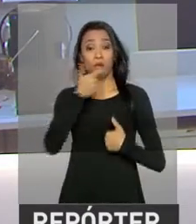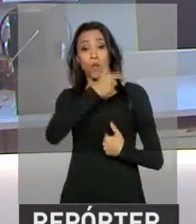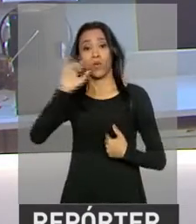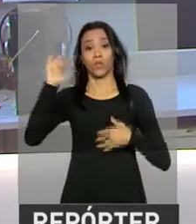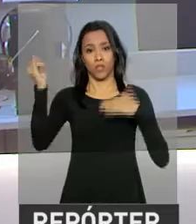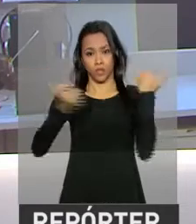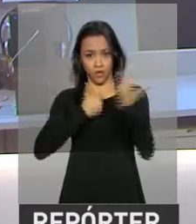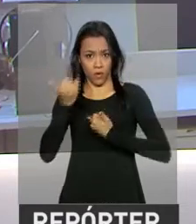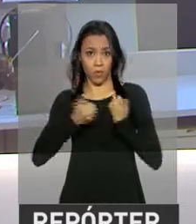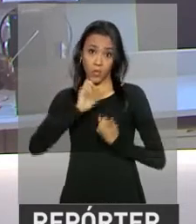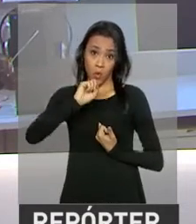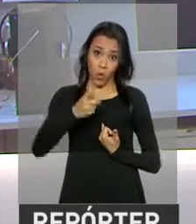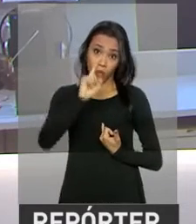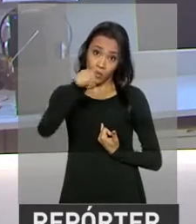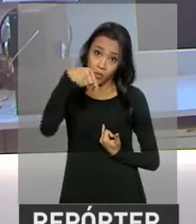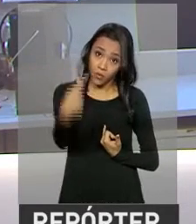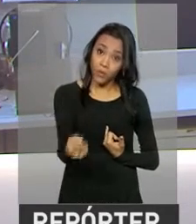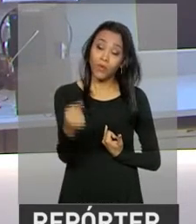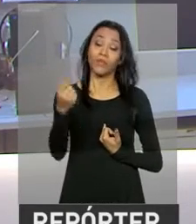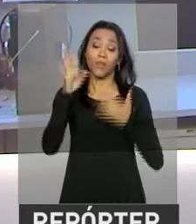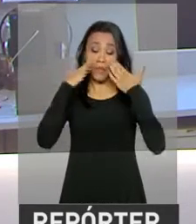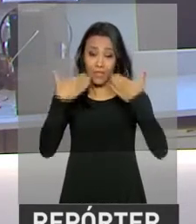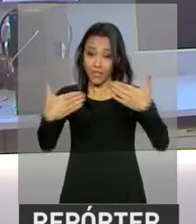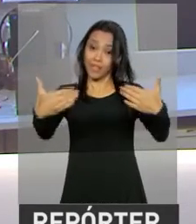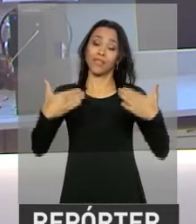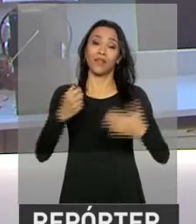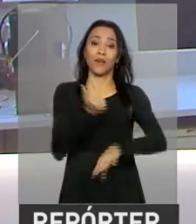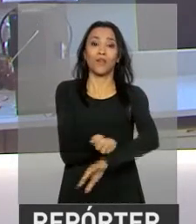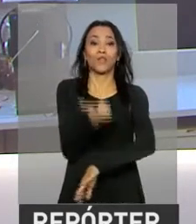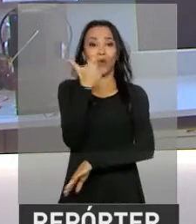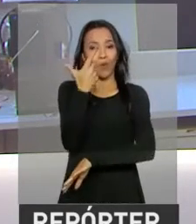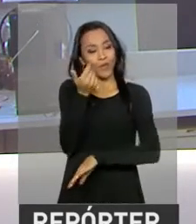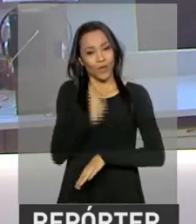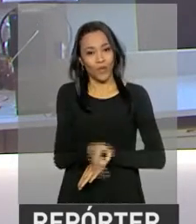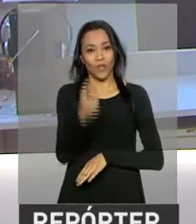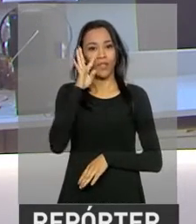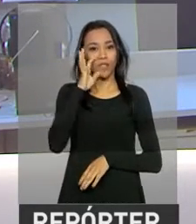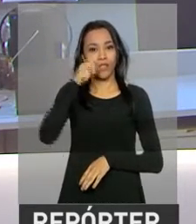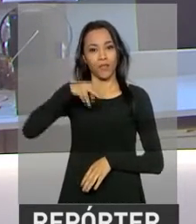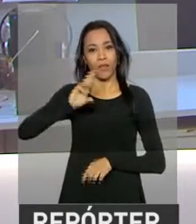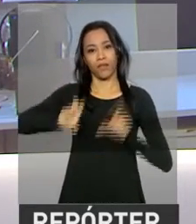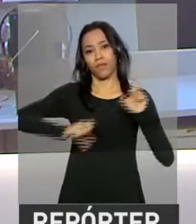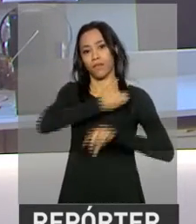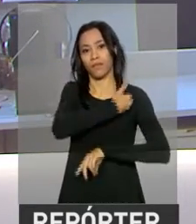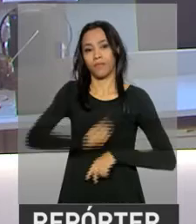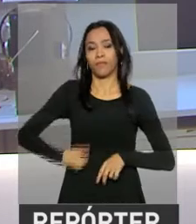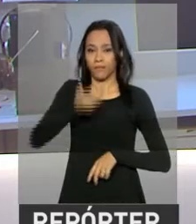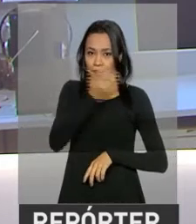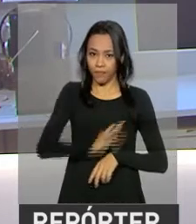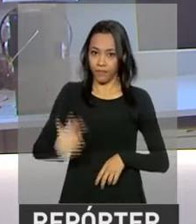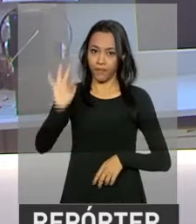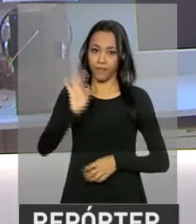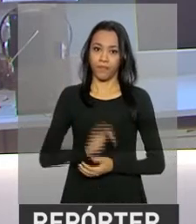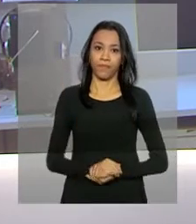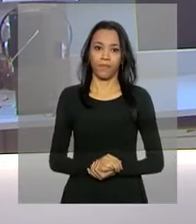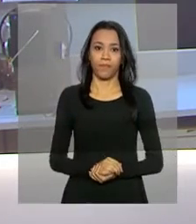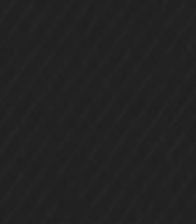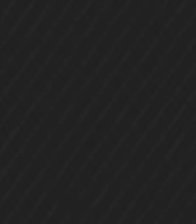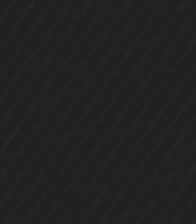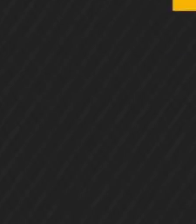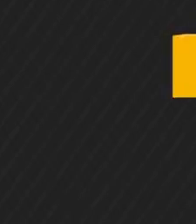informações ou no próximo boletim nbr notícias ao meio-dia continue com a gente em br a tv do governo federal